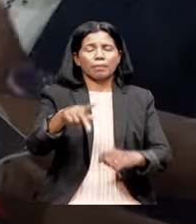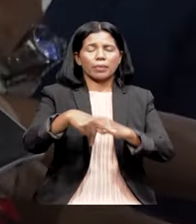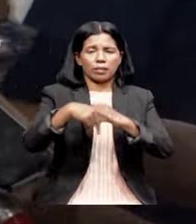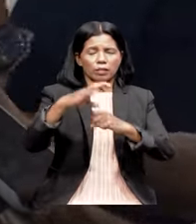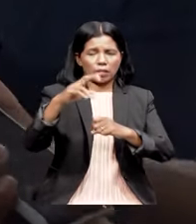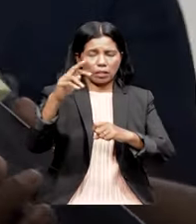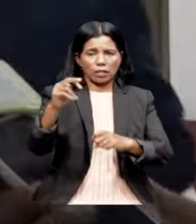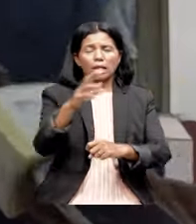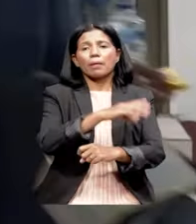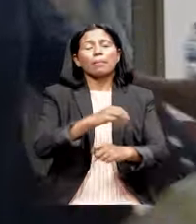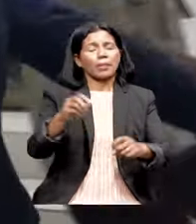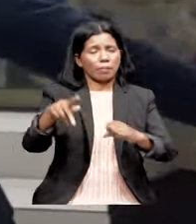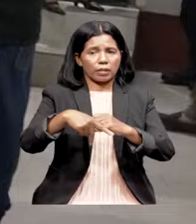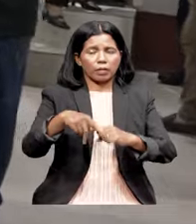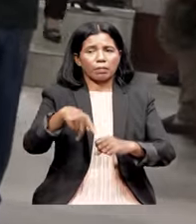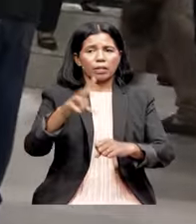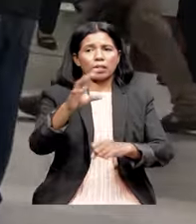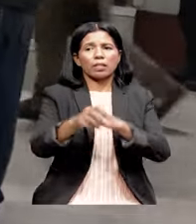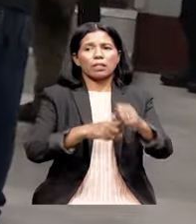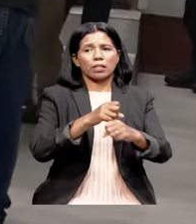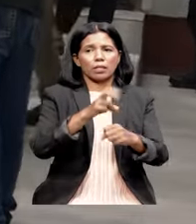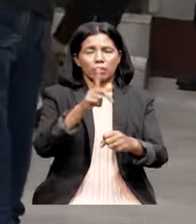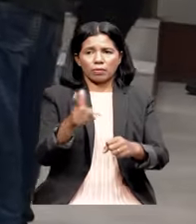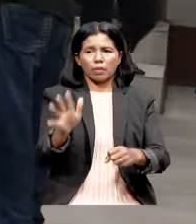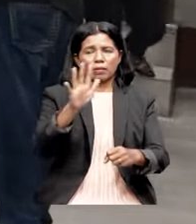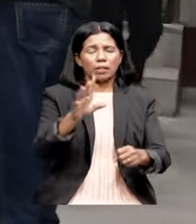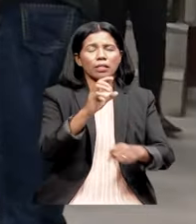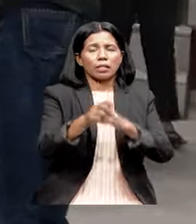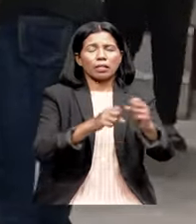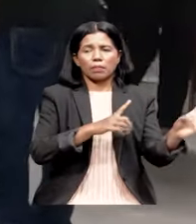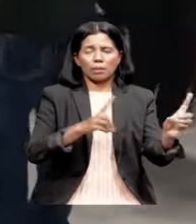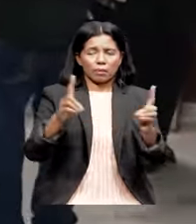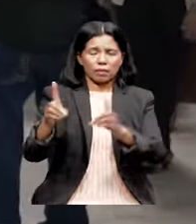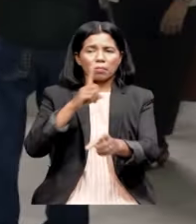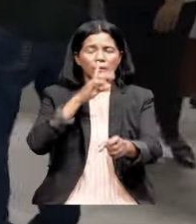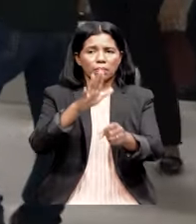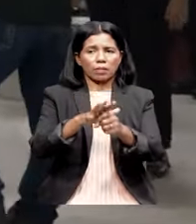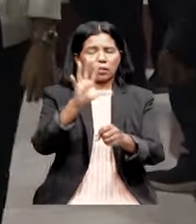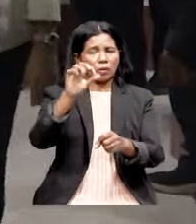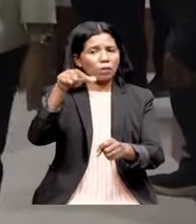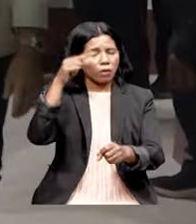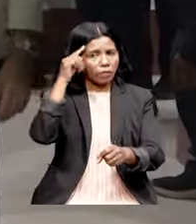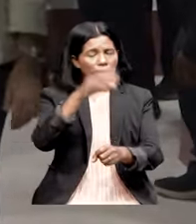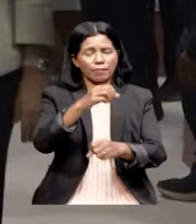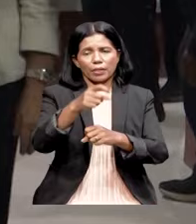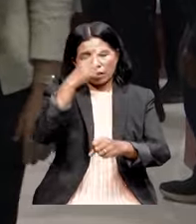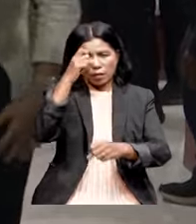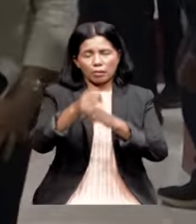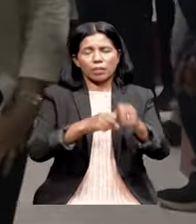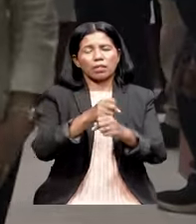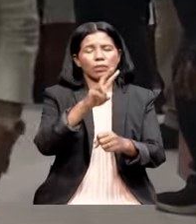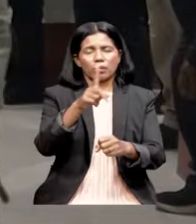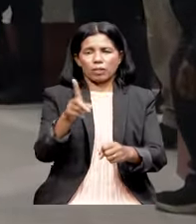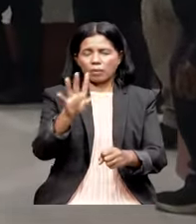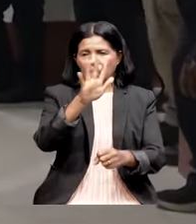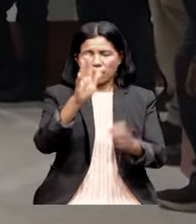Partido Democrático, considera Tinan Rioron Resen Lima, no dar Tinan ba implementação compromisso no governo constitucional, Matinang Rimroron Resinghat